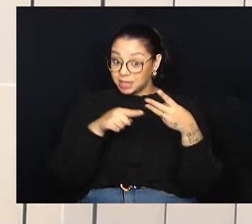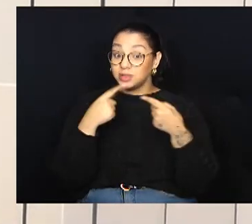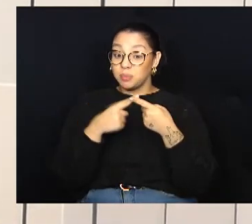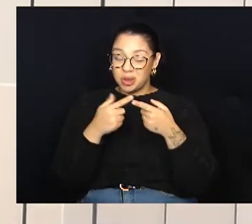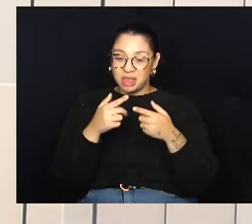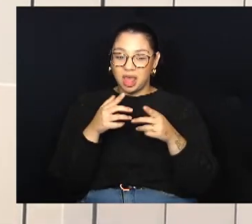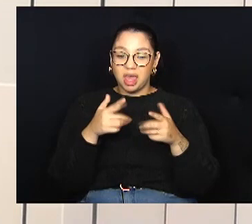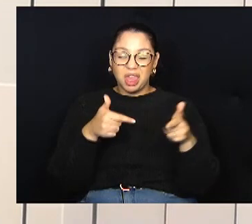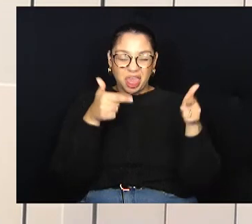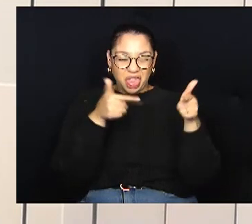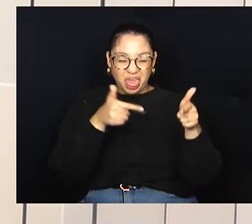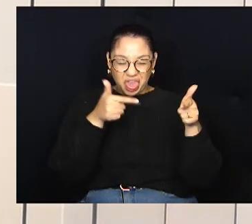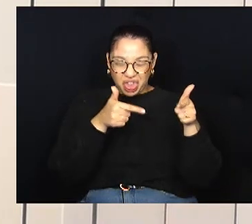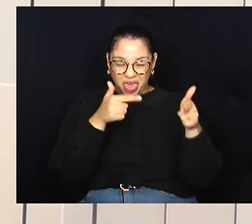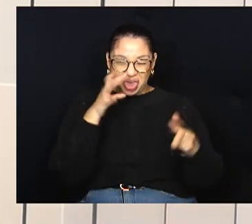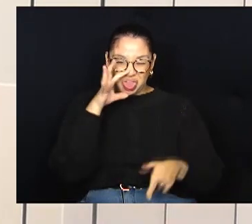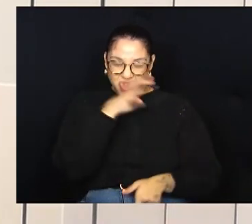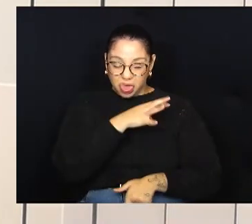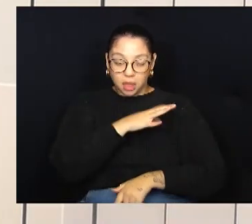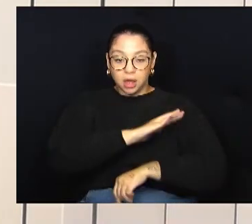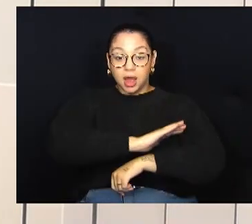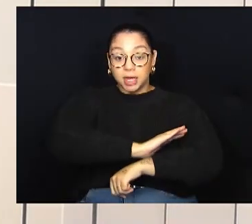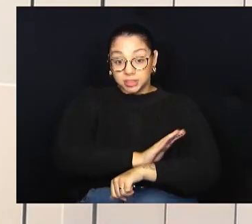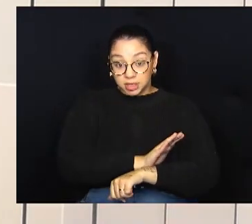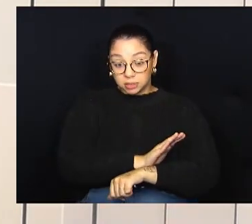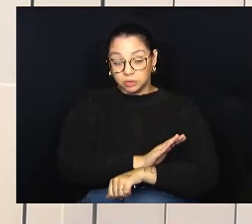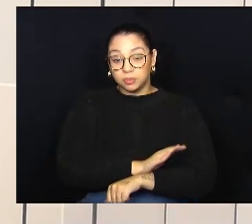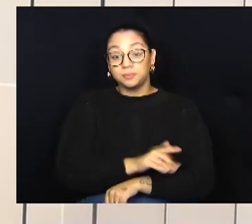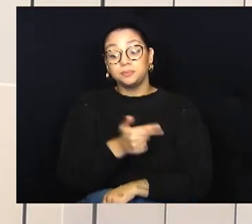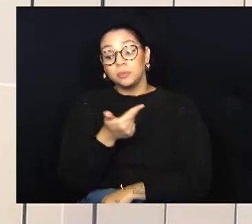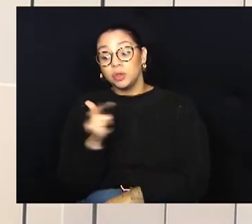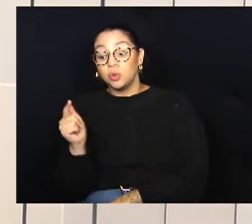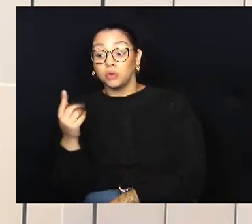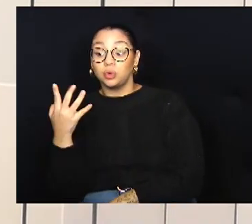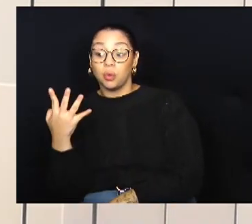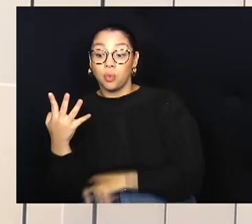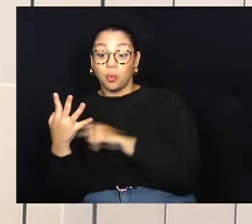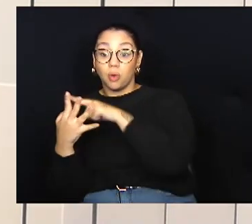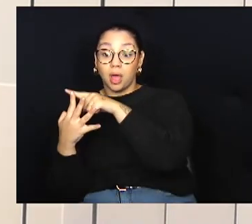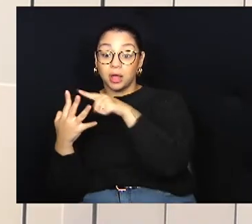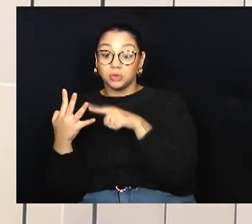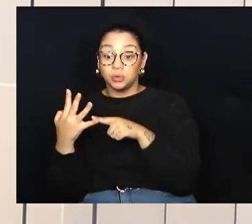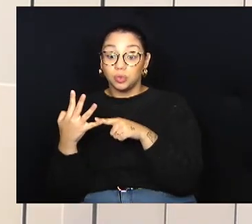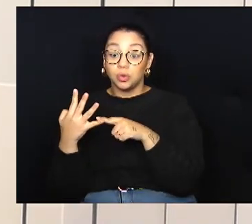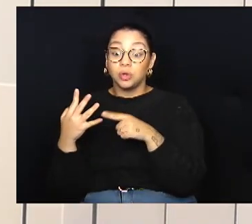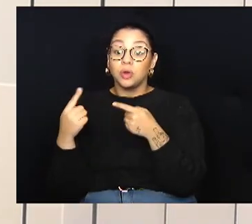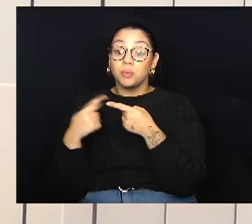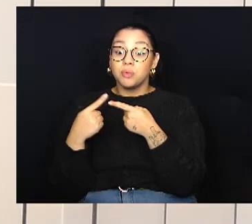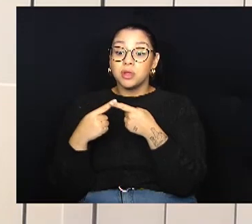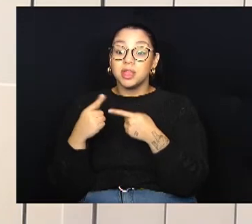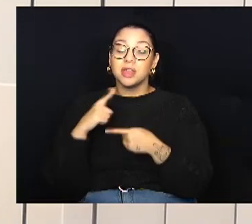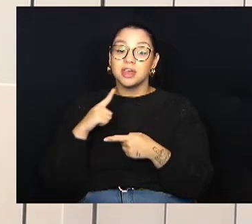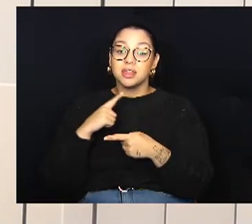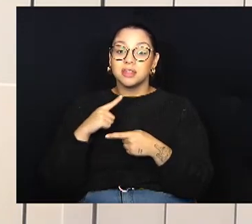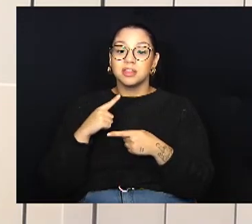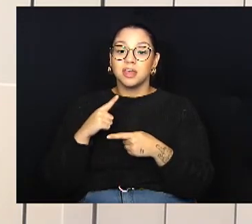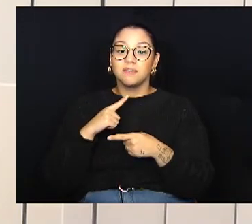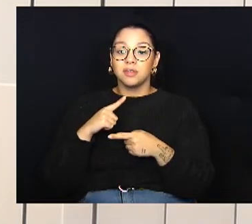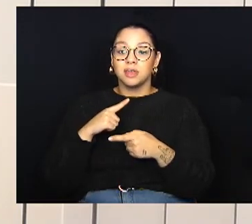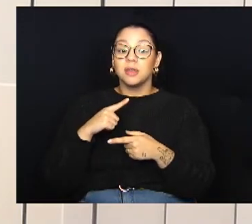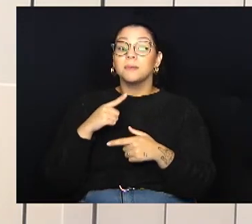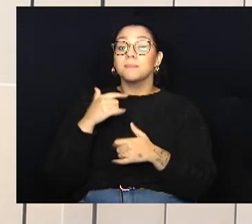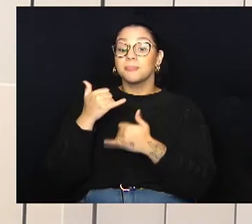entre Valência e Real Madrid e os outros 4 pela simulação de enforcamento com um boneco